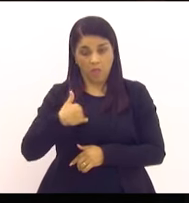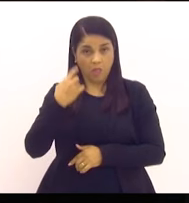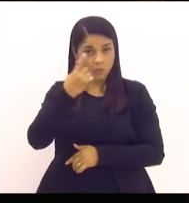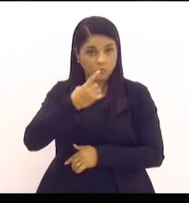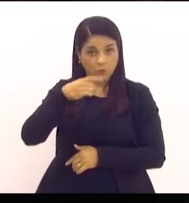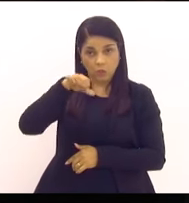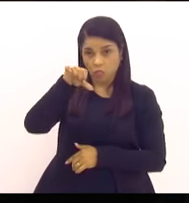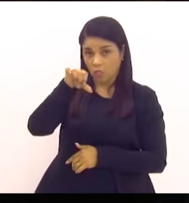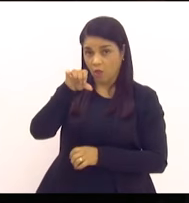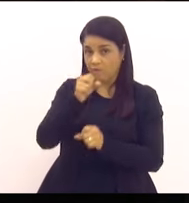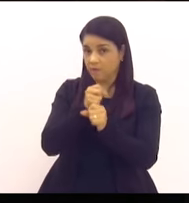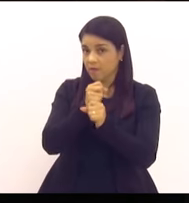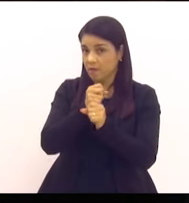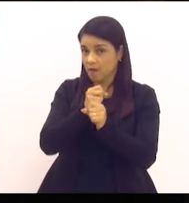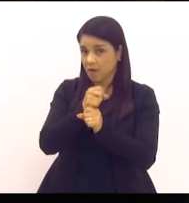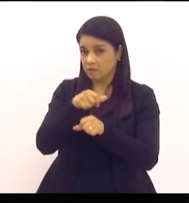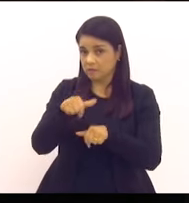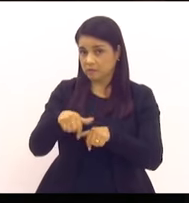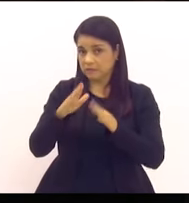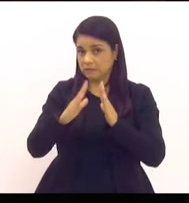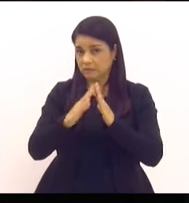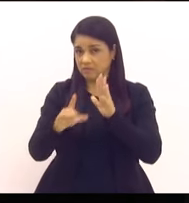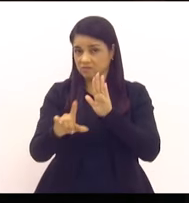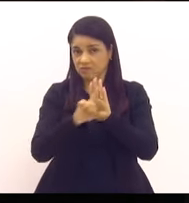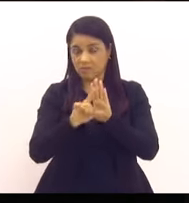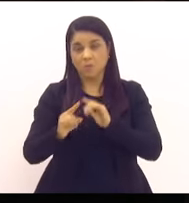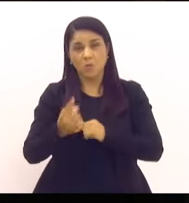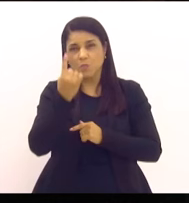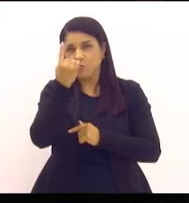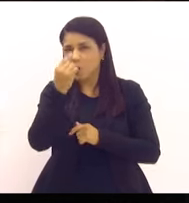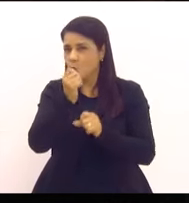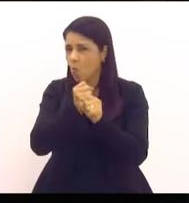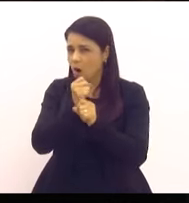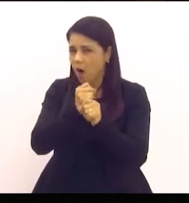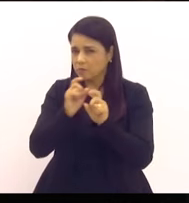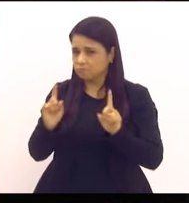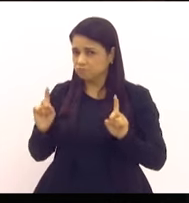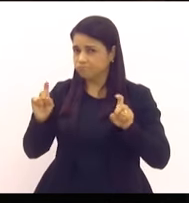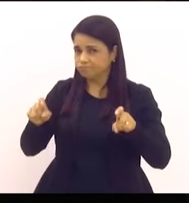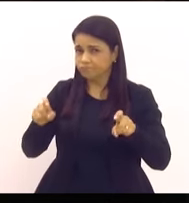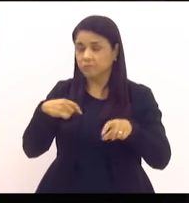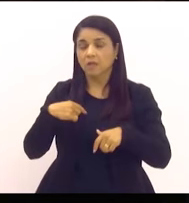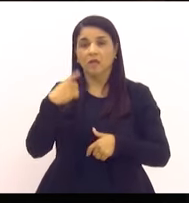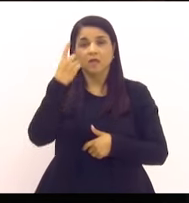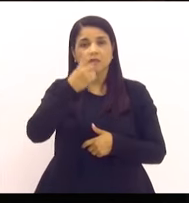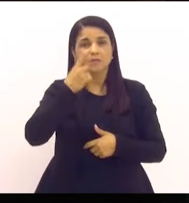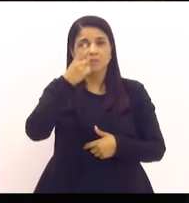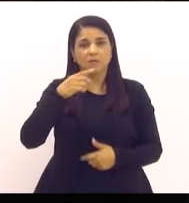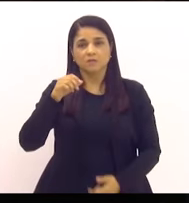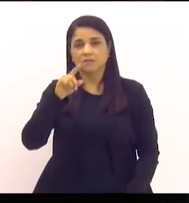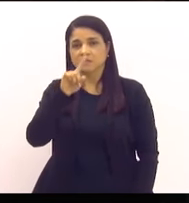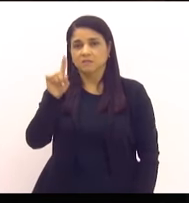dessa casa, eu me lembro no meu primeiro ano de mandato, quando o deputado Zaqueu Teixeira,